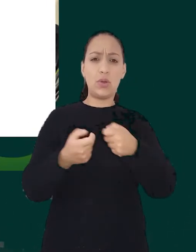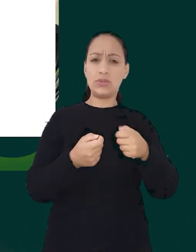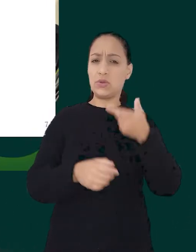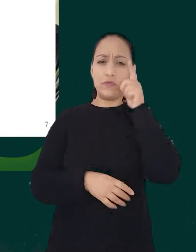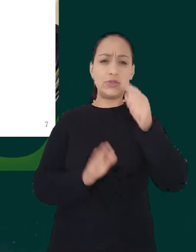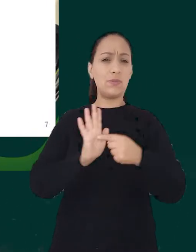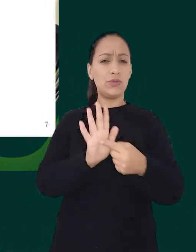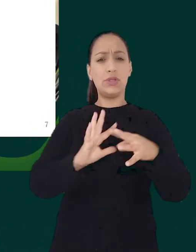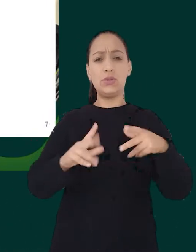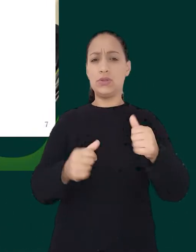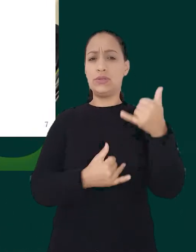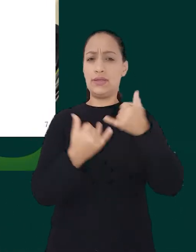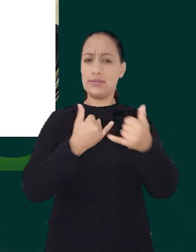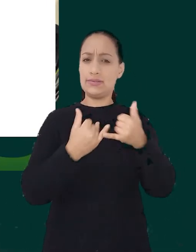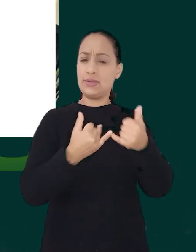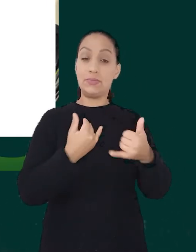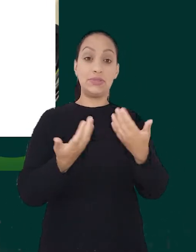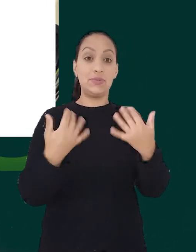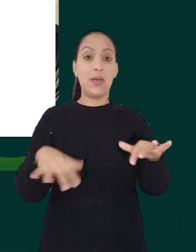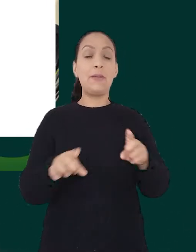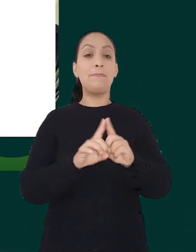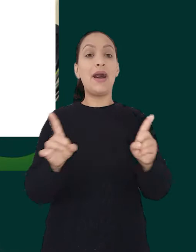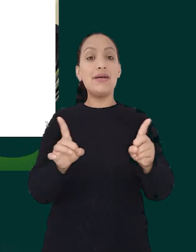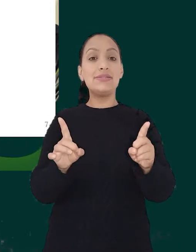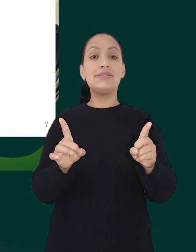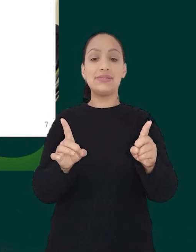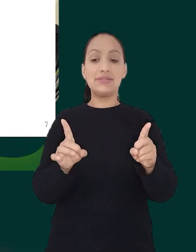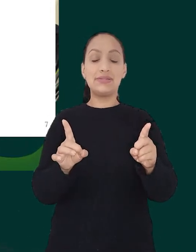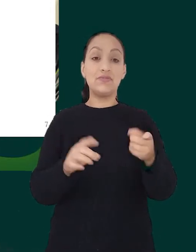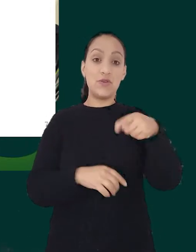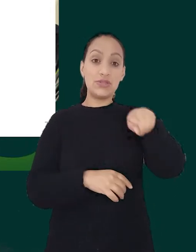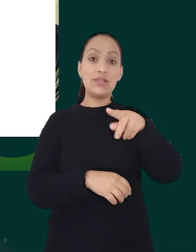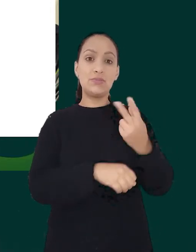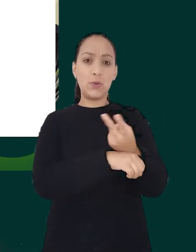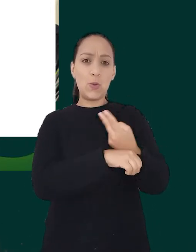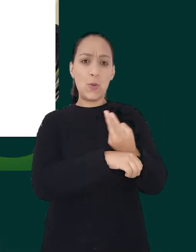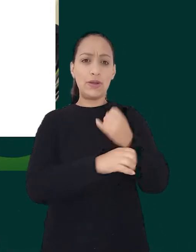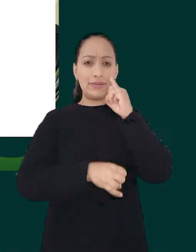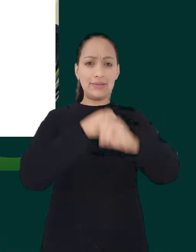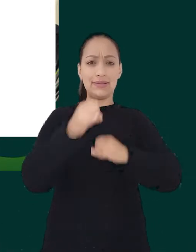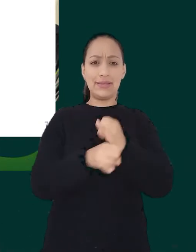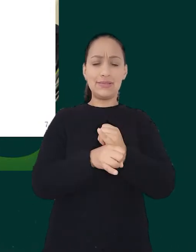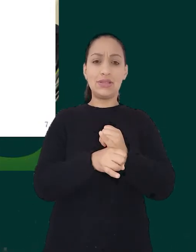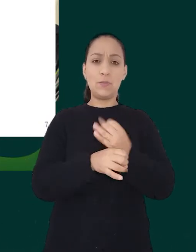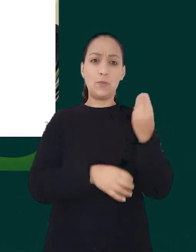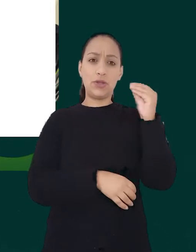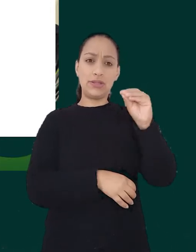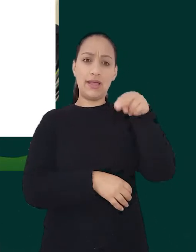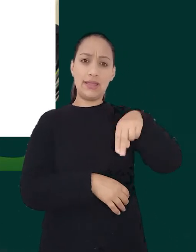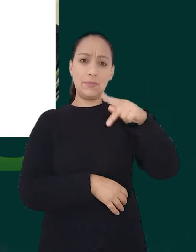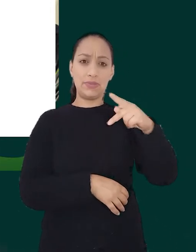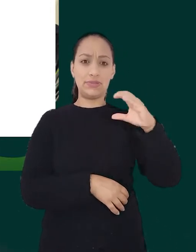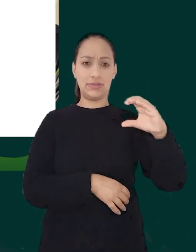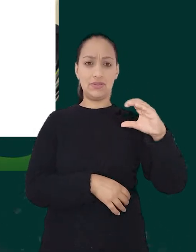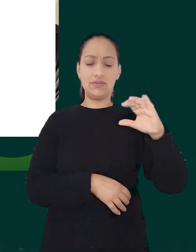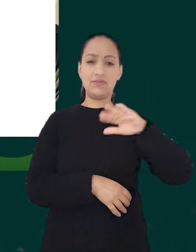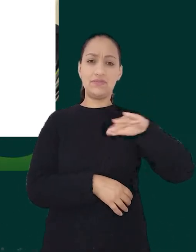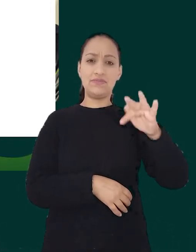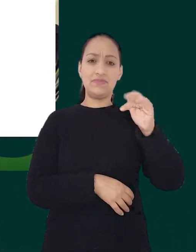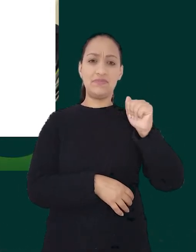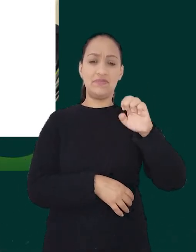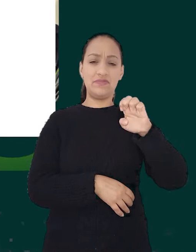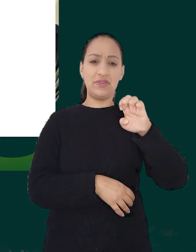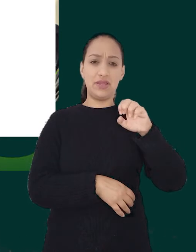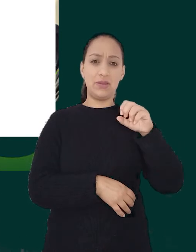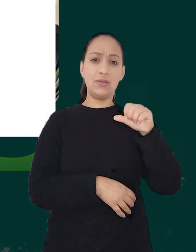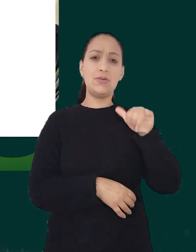disso, mas eu não quero nem mostrar, mas vocês procurando na internet, se vocês colocar NPC fails, tá?